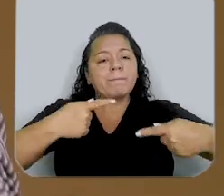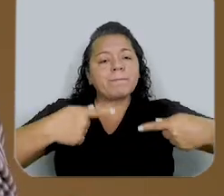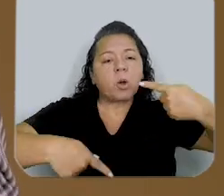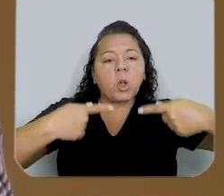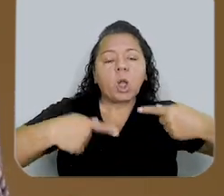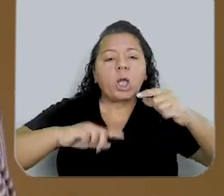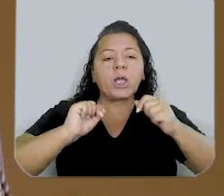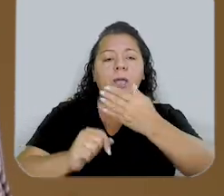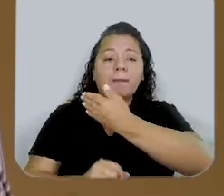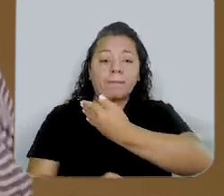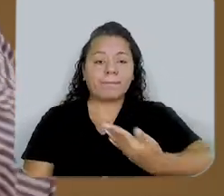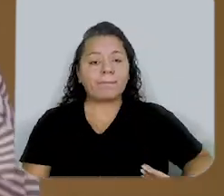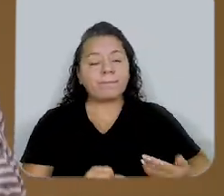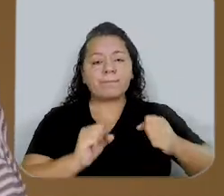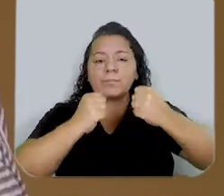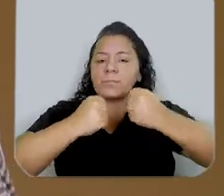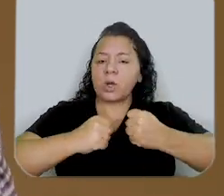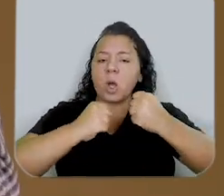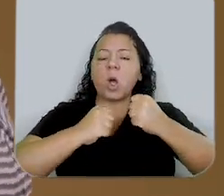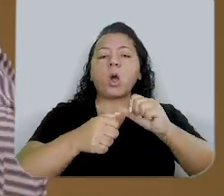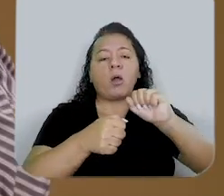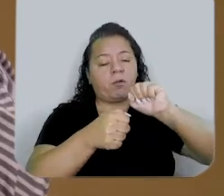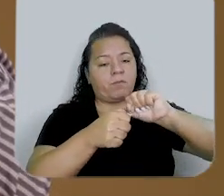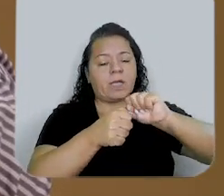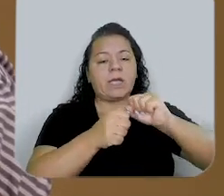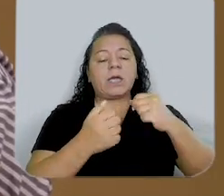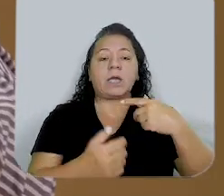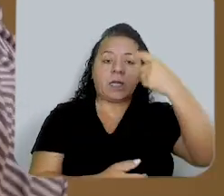podem ser feitas, mas eu, como educador,